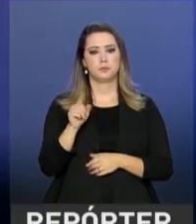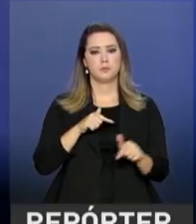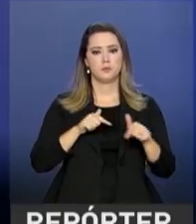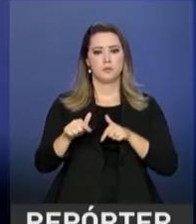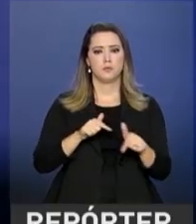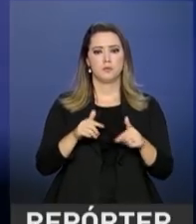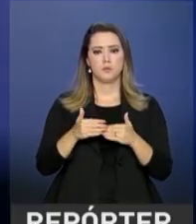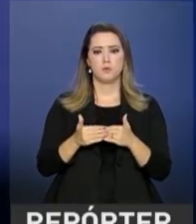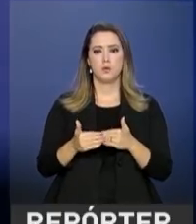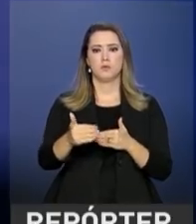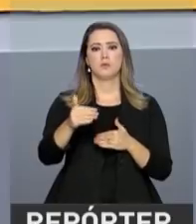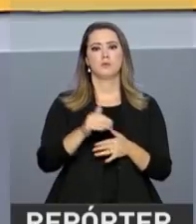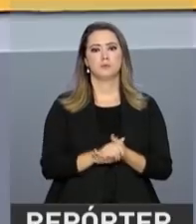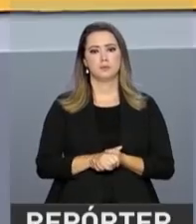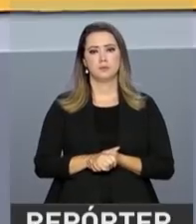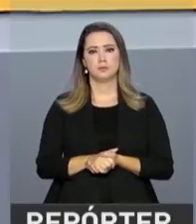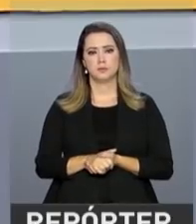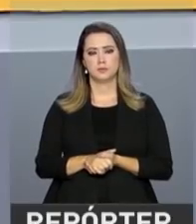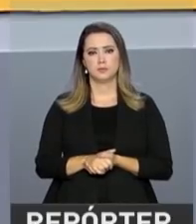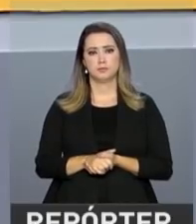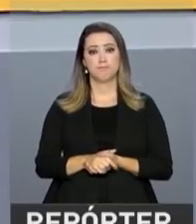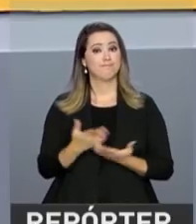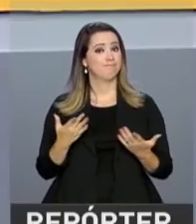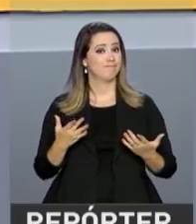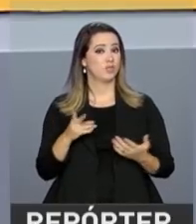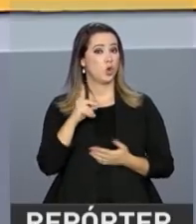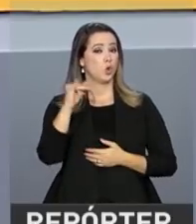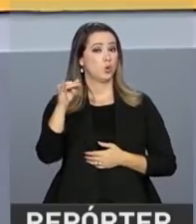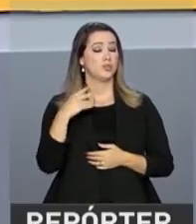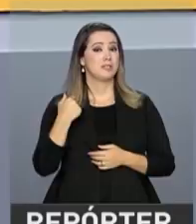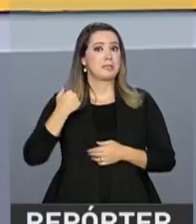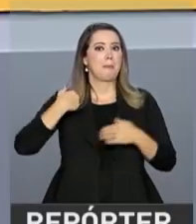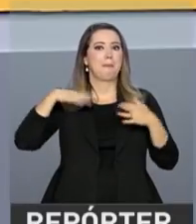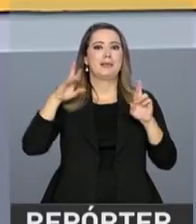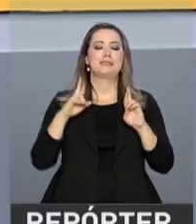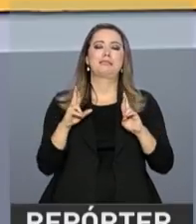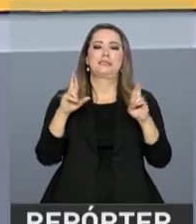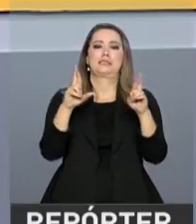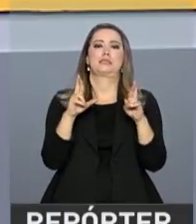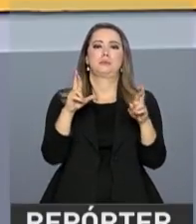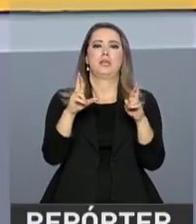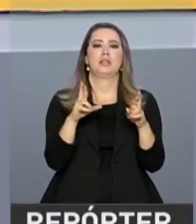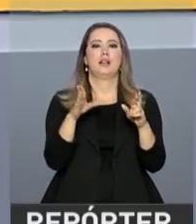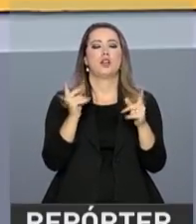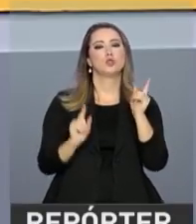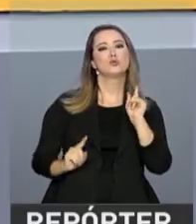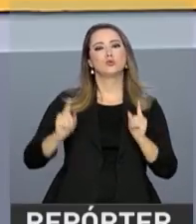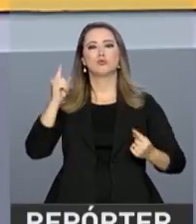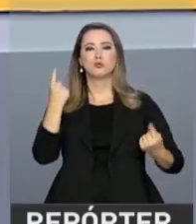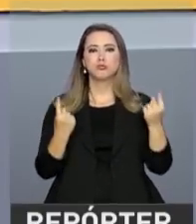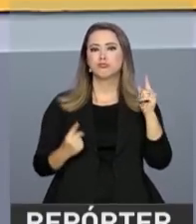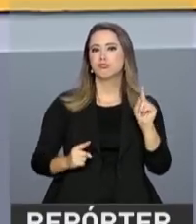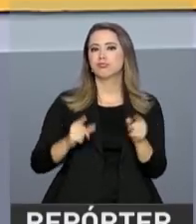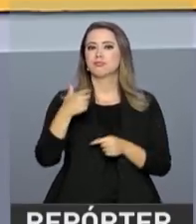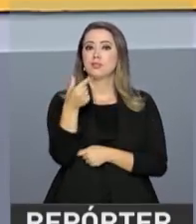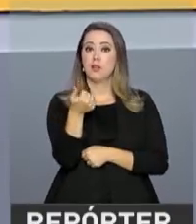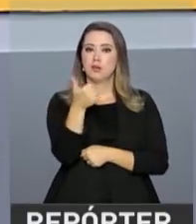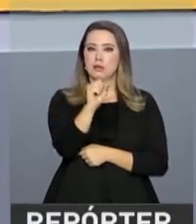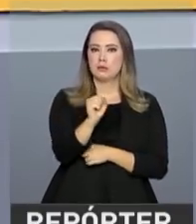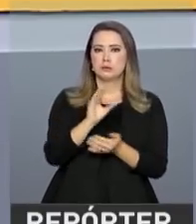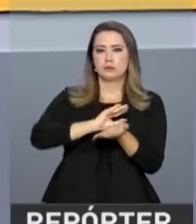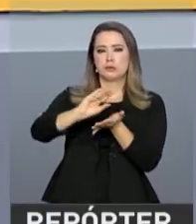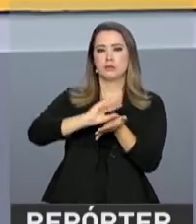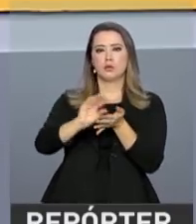ação permanente um dos feriados mais aguardados pelos brasileiros o carnaval 2018 deve